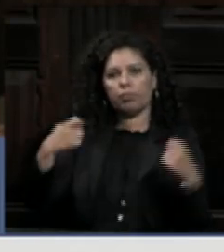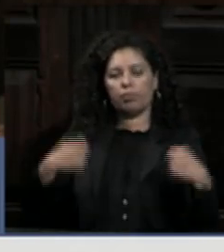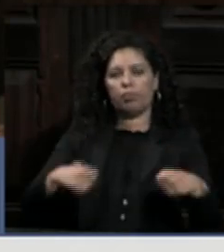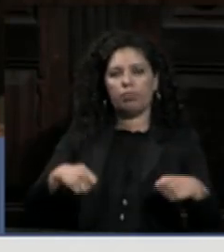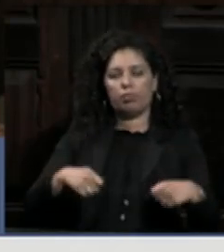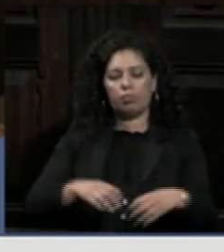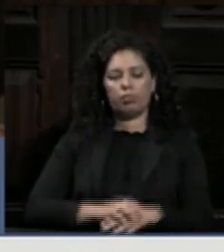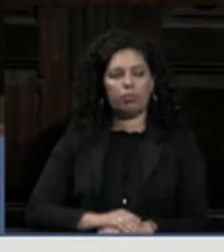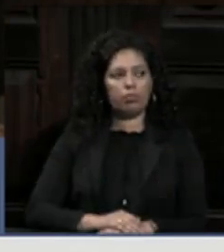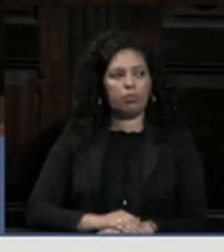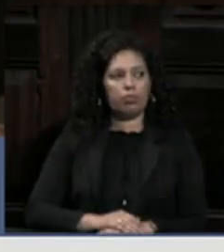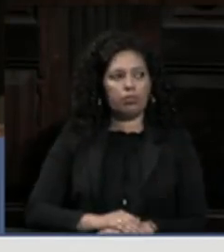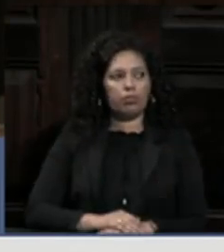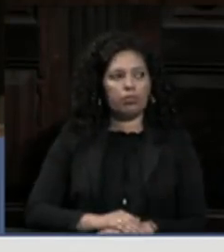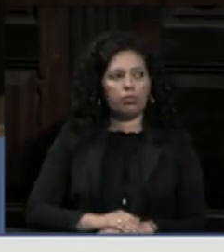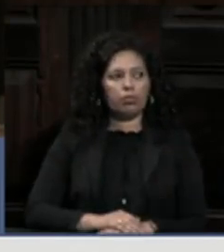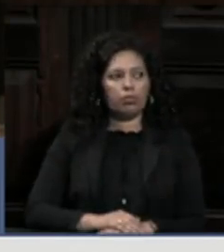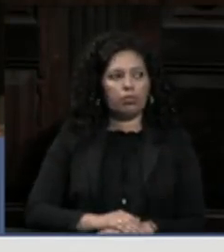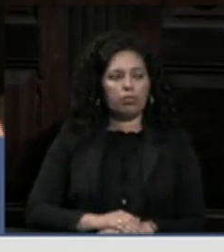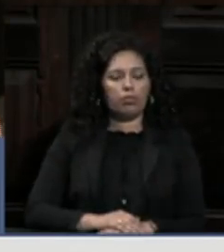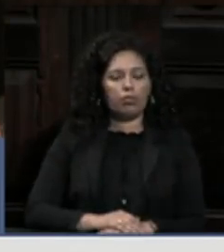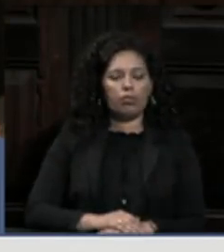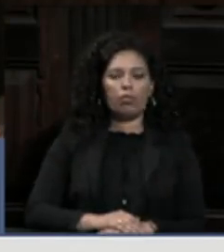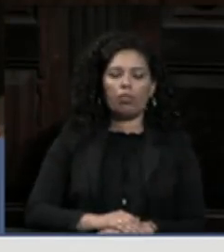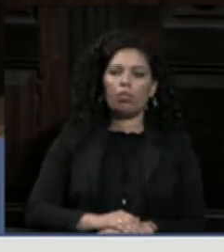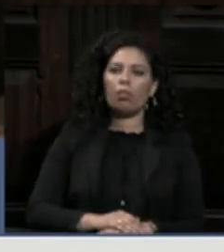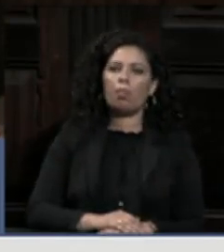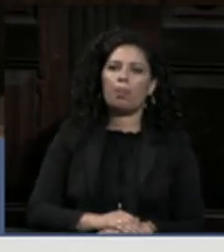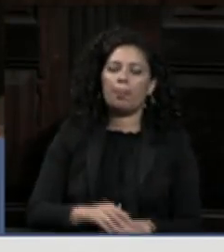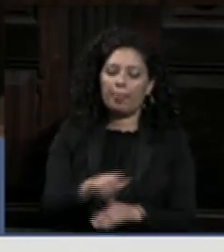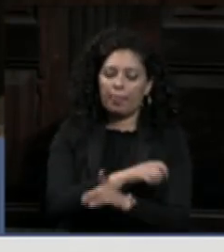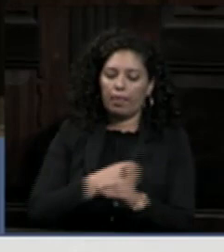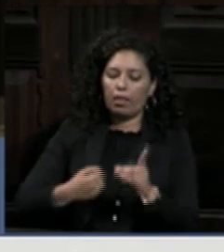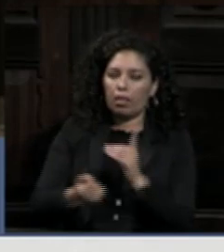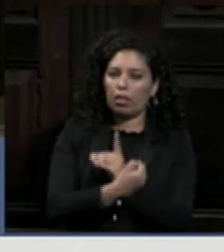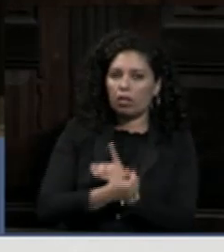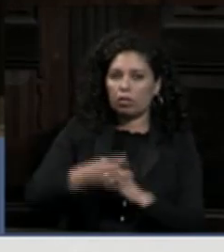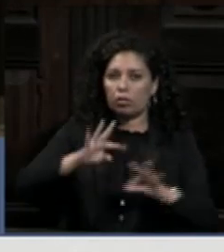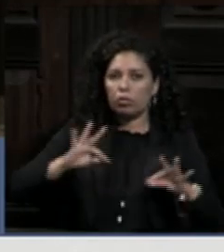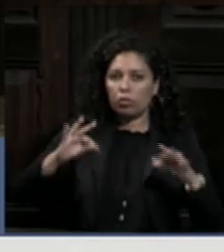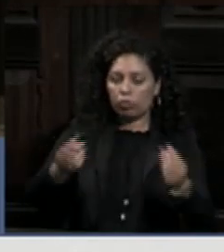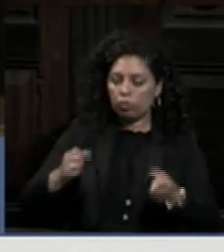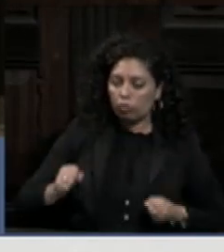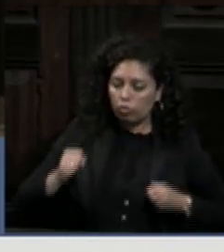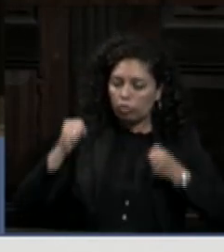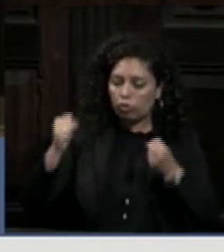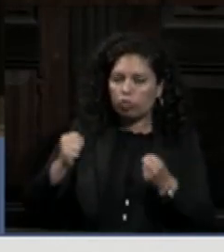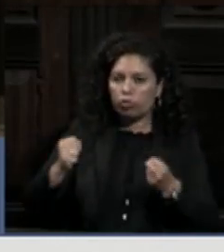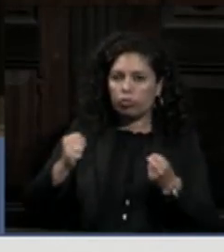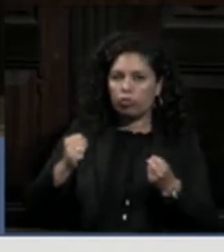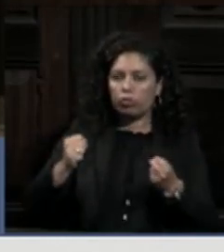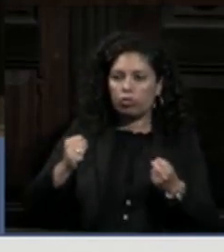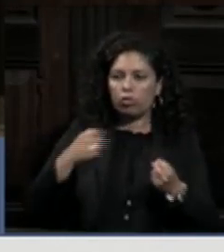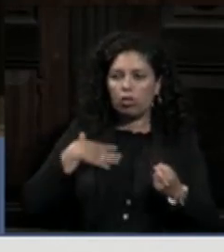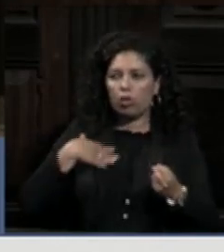da social-democracia da luta contra a discriminação